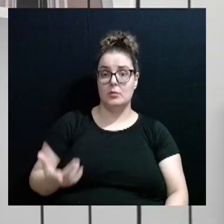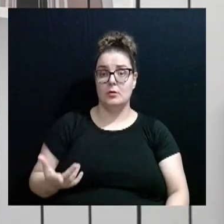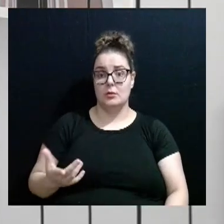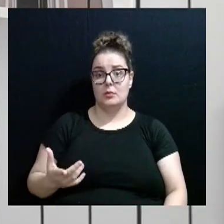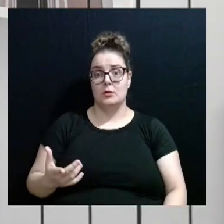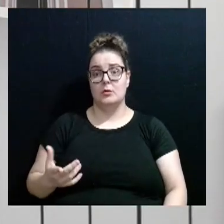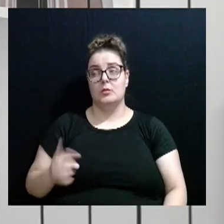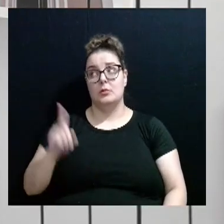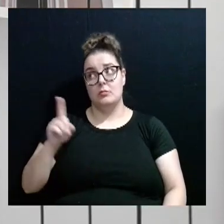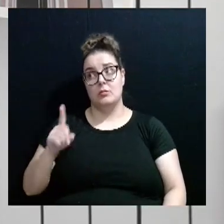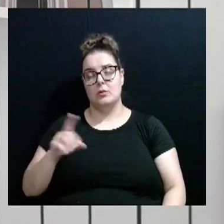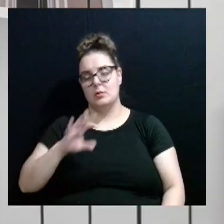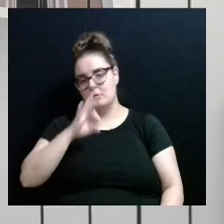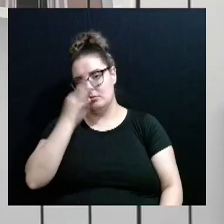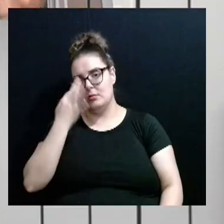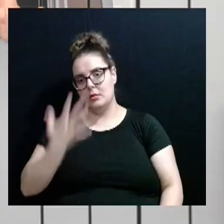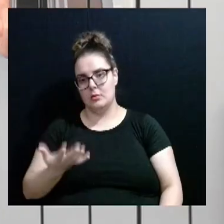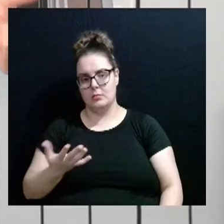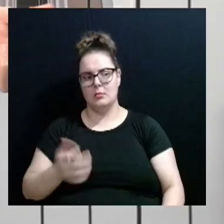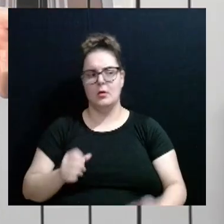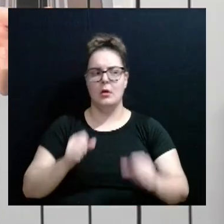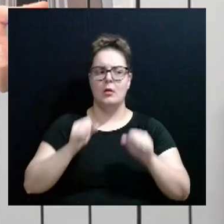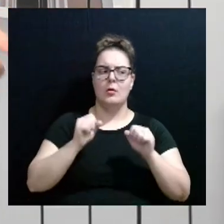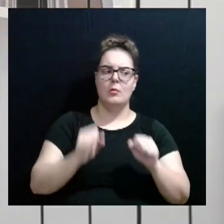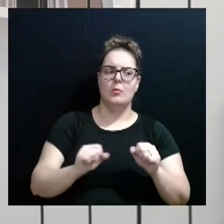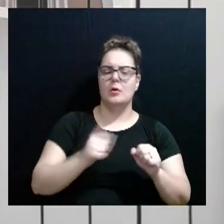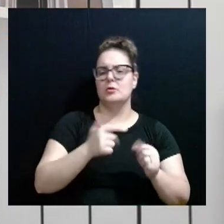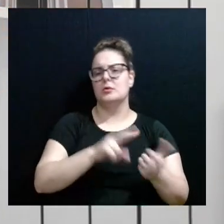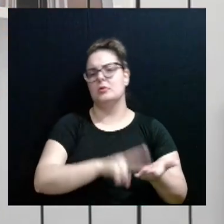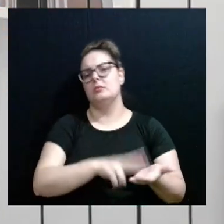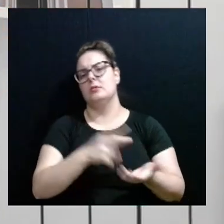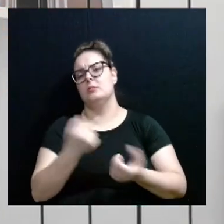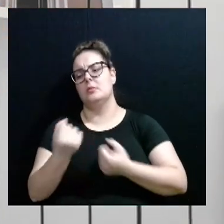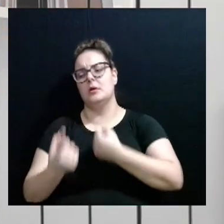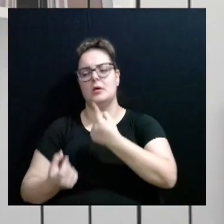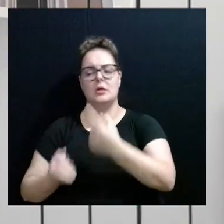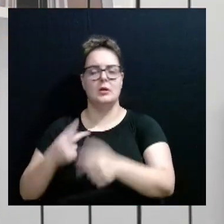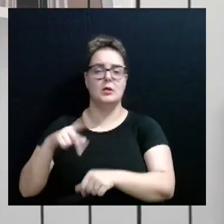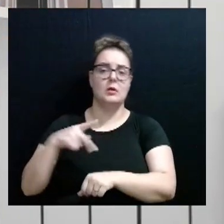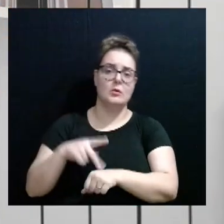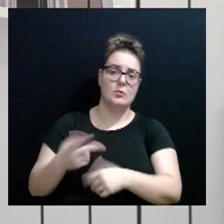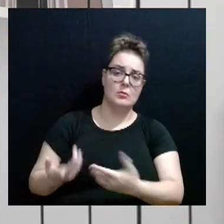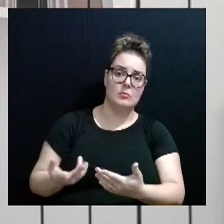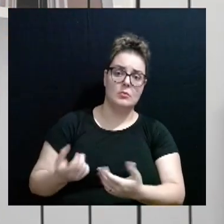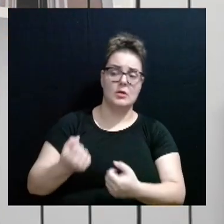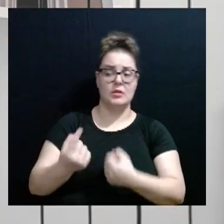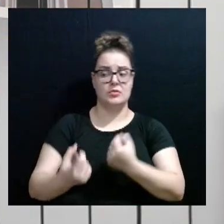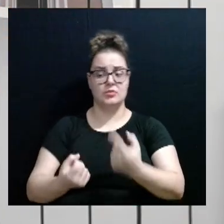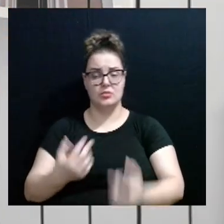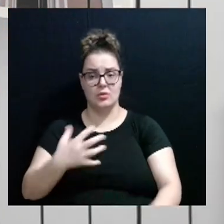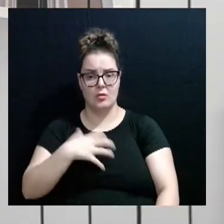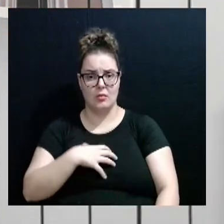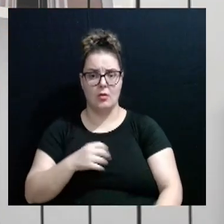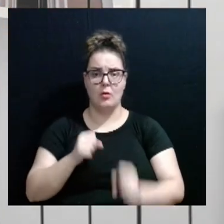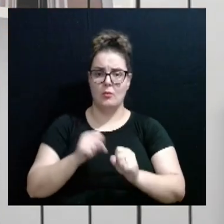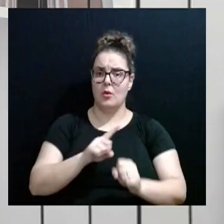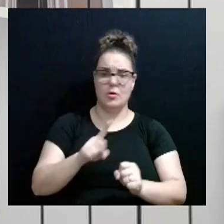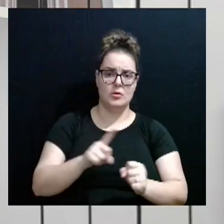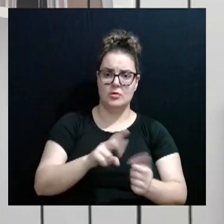fato, ele pode não ser vantajoso para alguns países e, de alguma maneira, pode não ser vantajoso ao